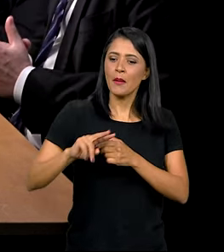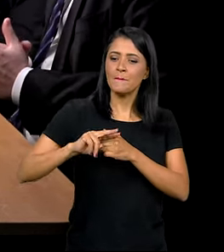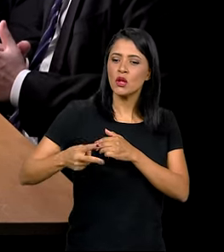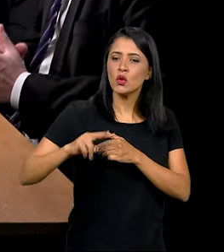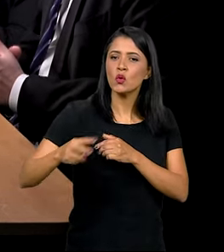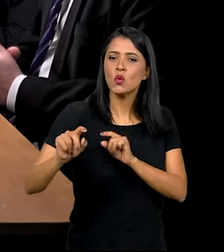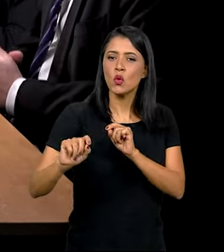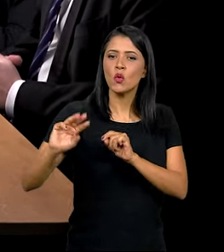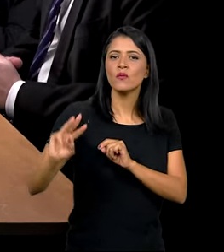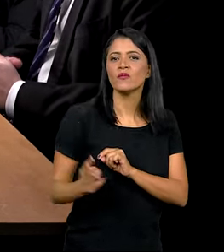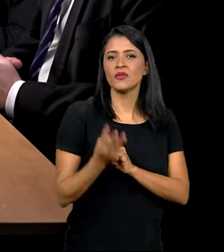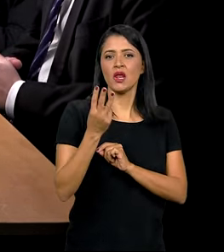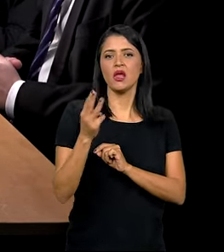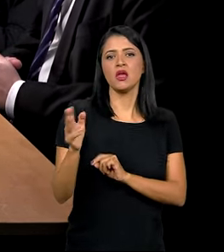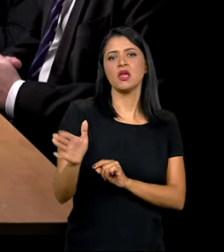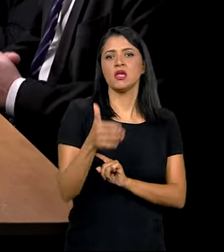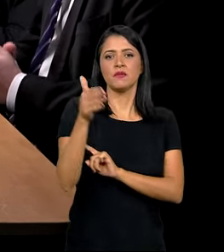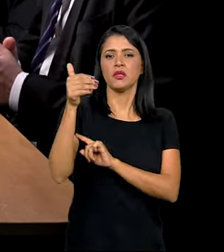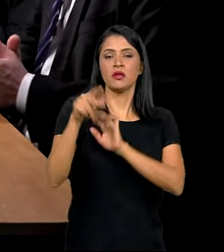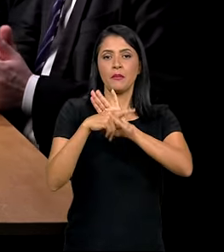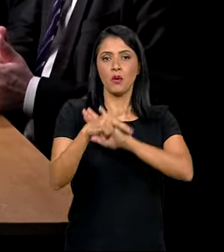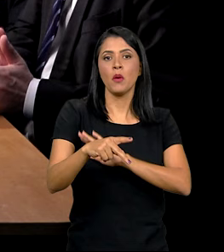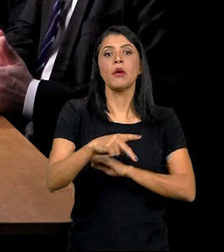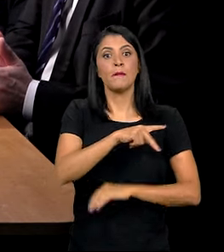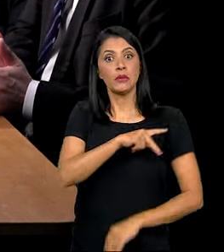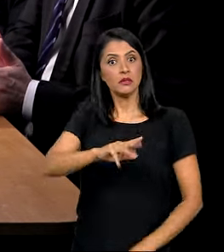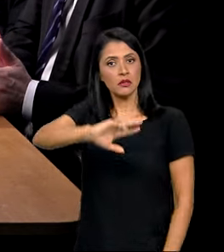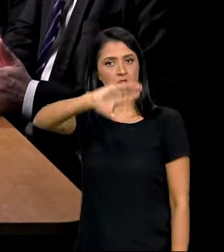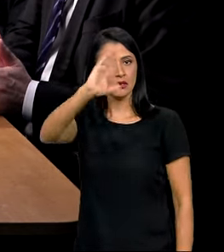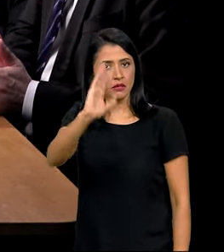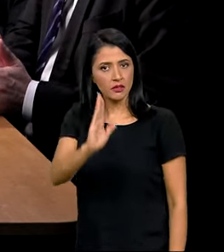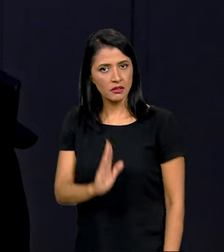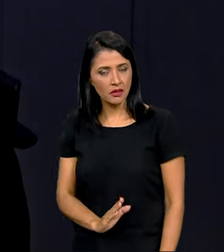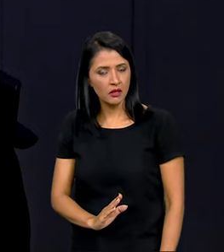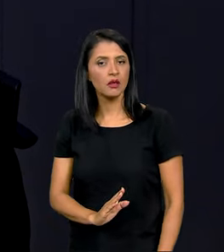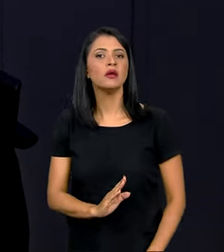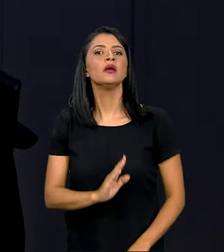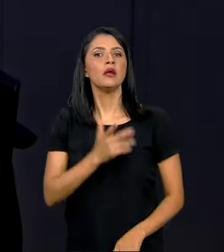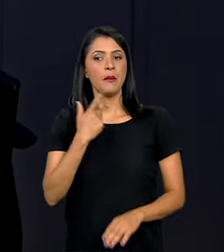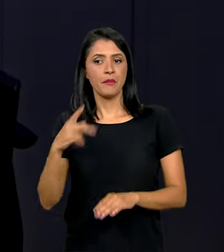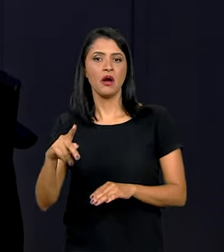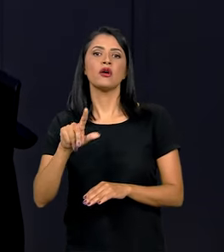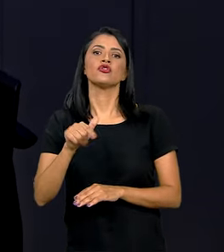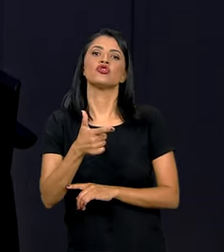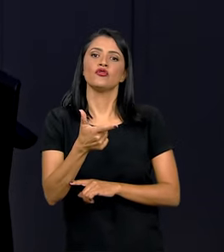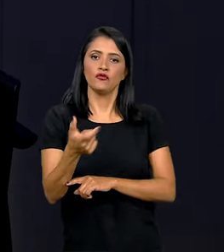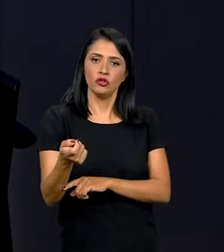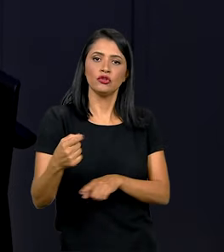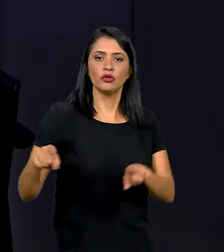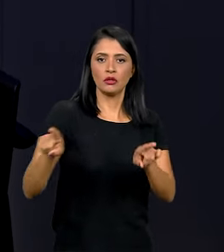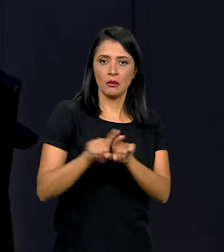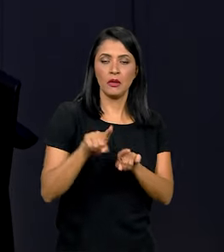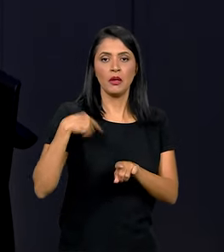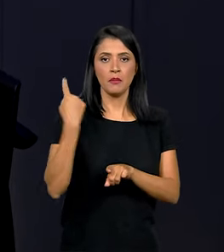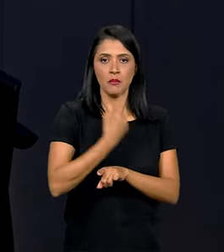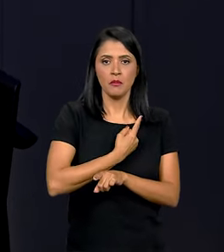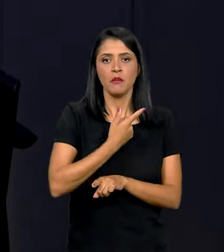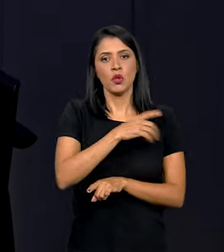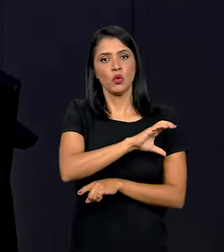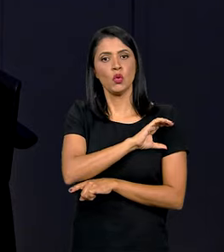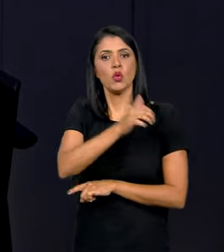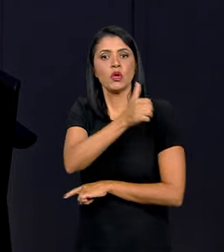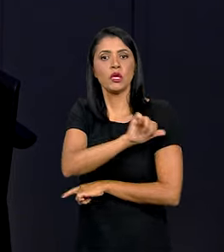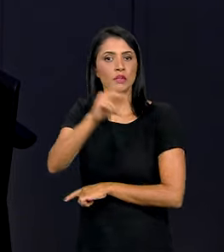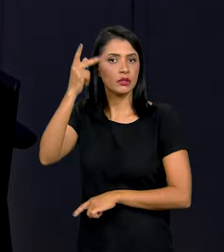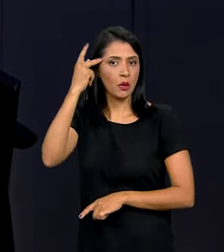replicou as três bandeiras da presidência brasileira Ah para o G20 também para a nossa co-presidente do